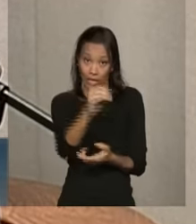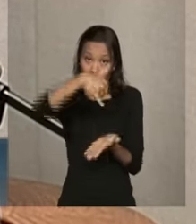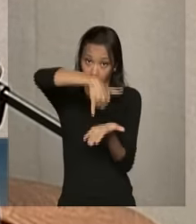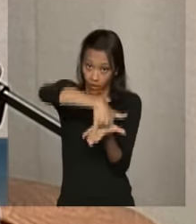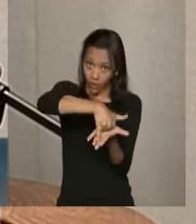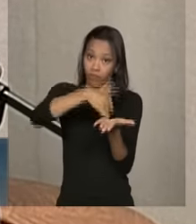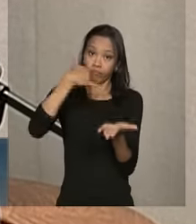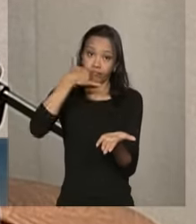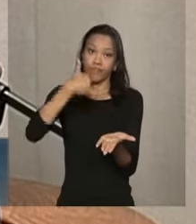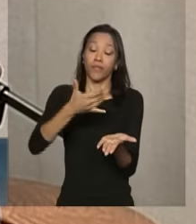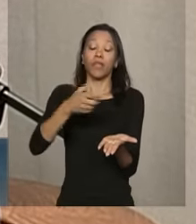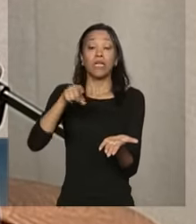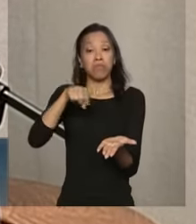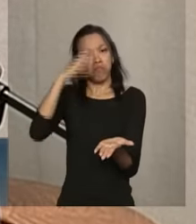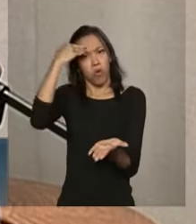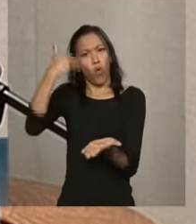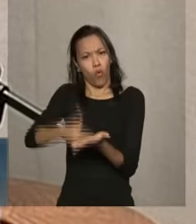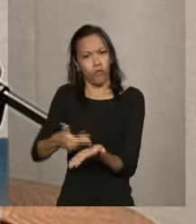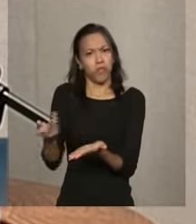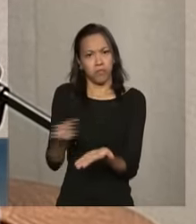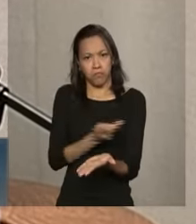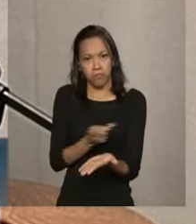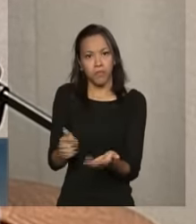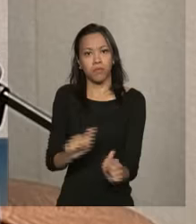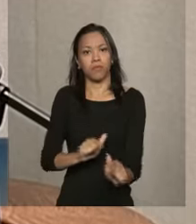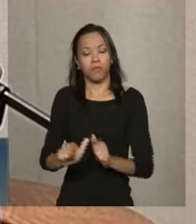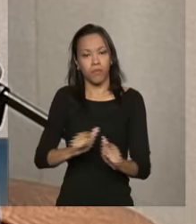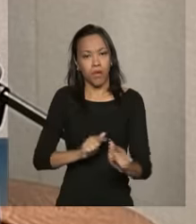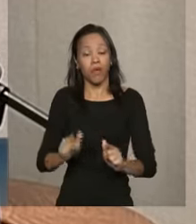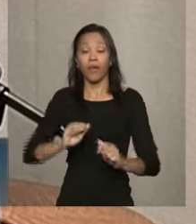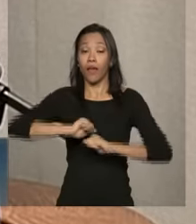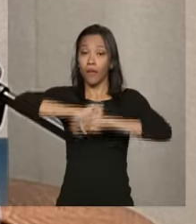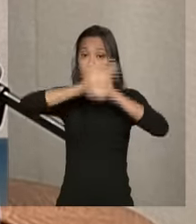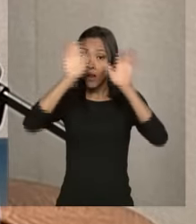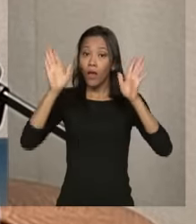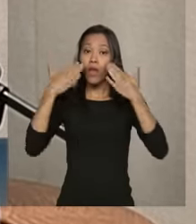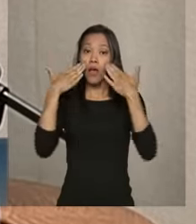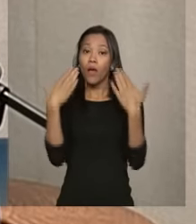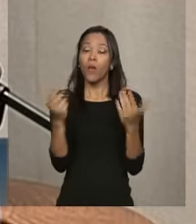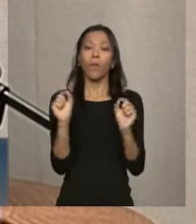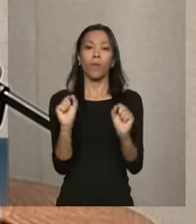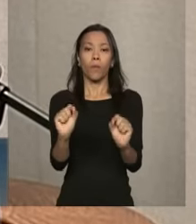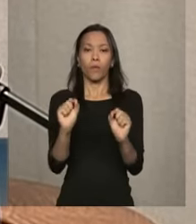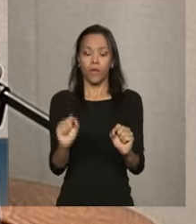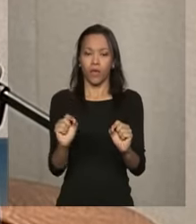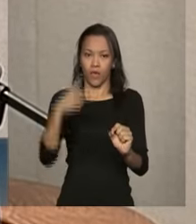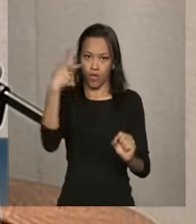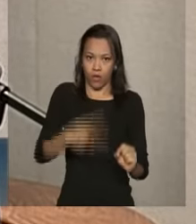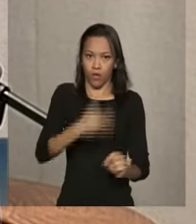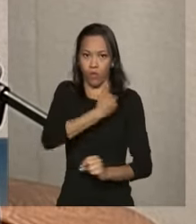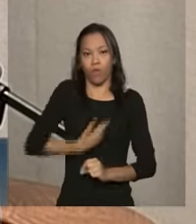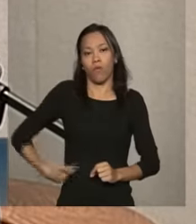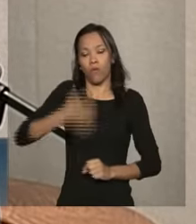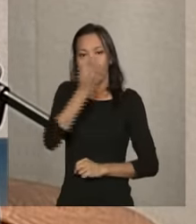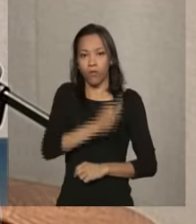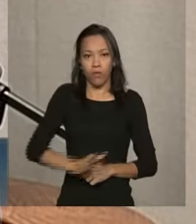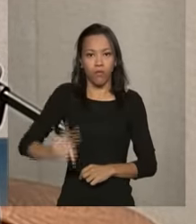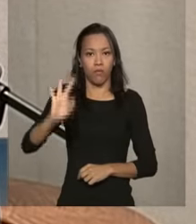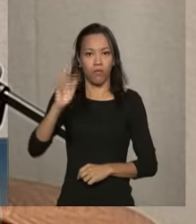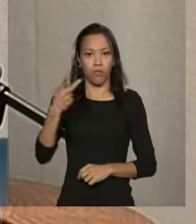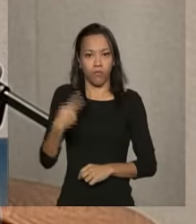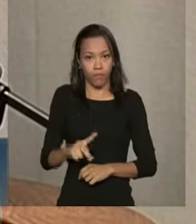da confiabilidade dele eh é importante também destacar que o o estado brasileiro tem